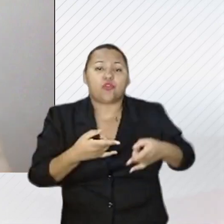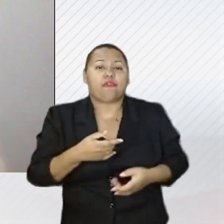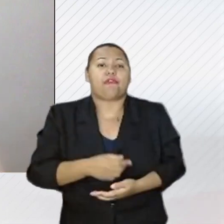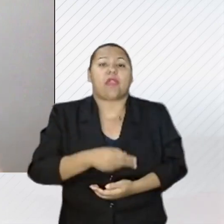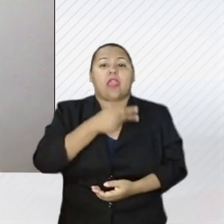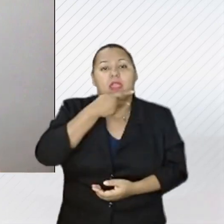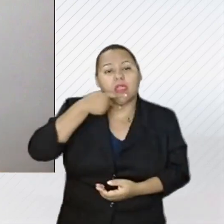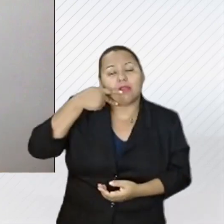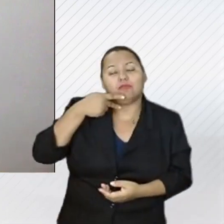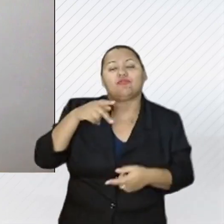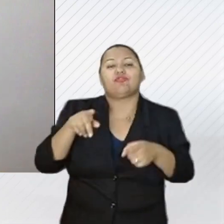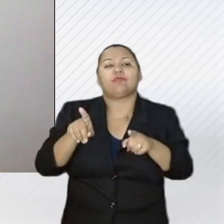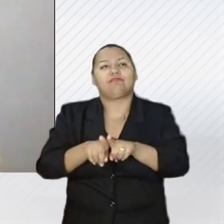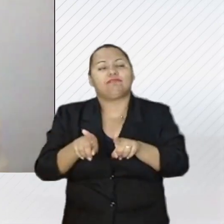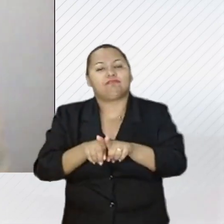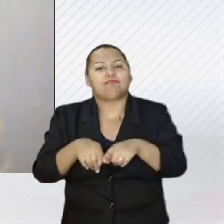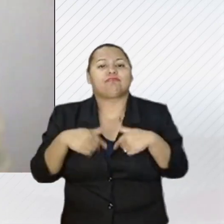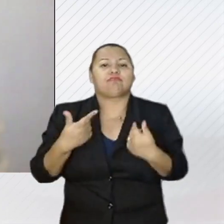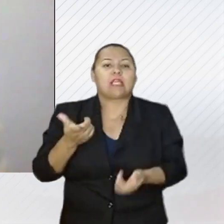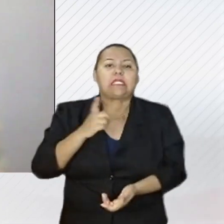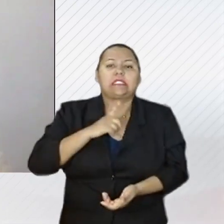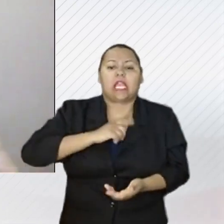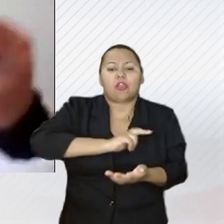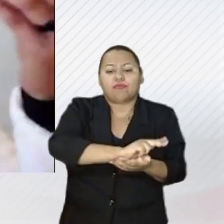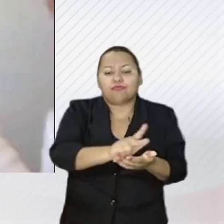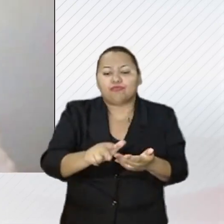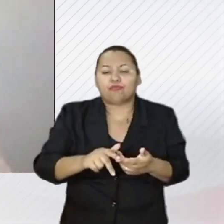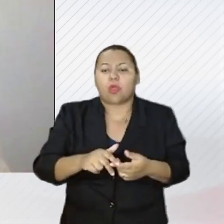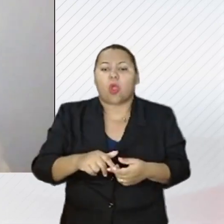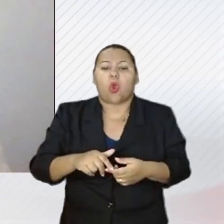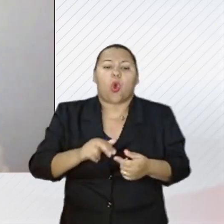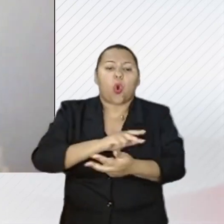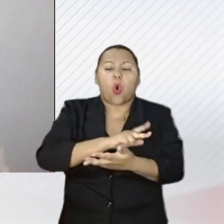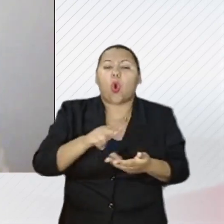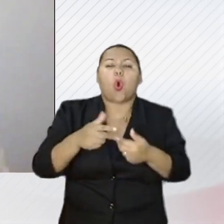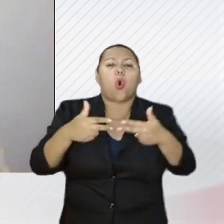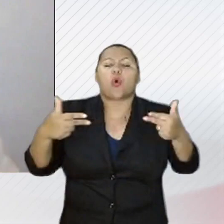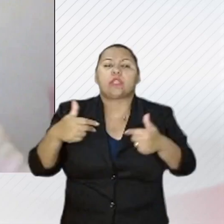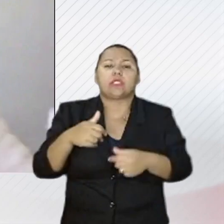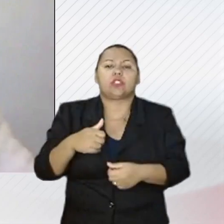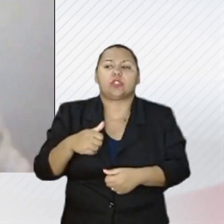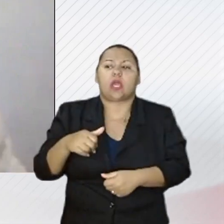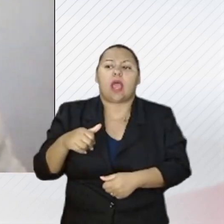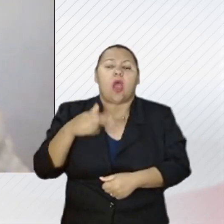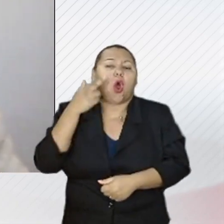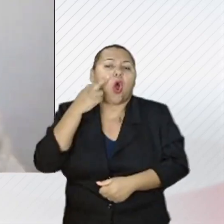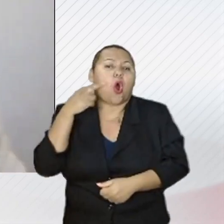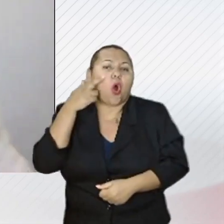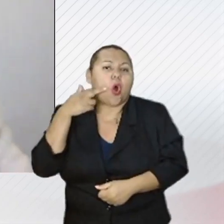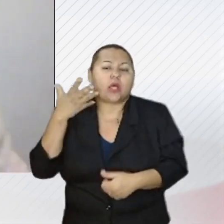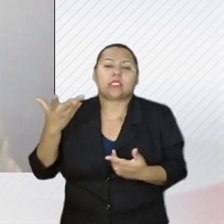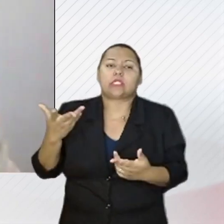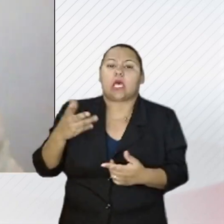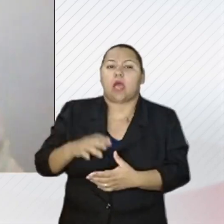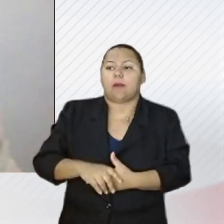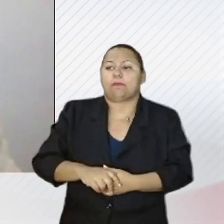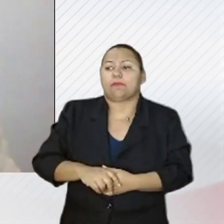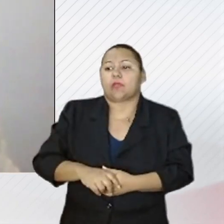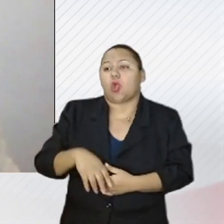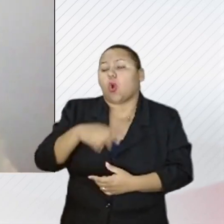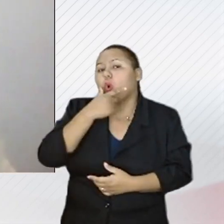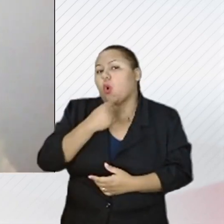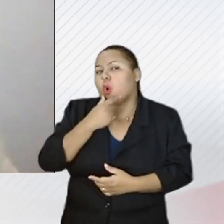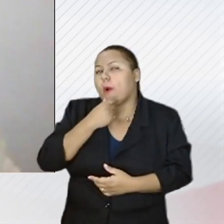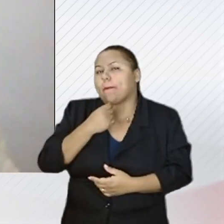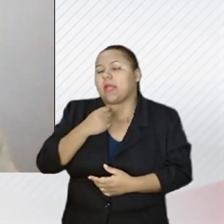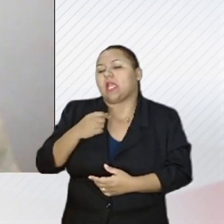a gente comparar produtos da linha rosa, que se chama, com produtos masculinos, um gilete de barbear, um gilete